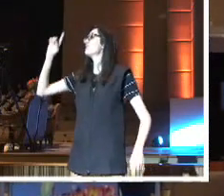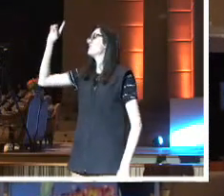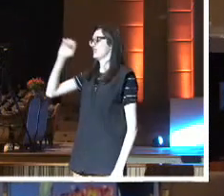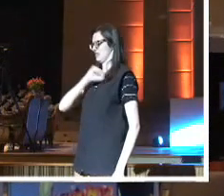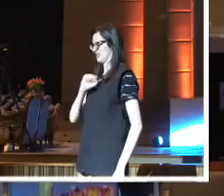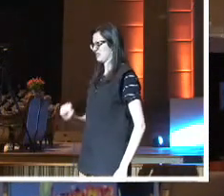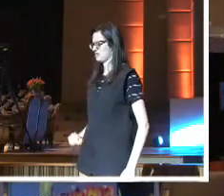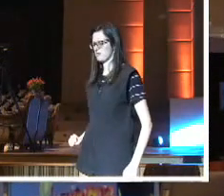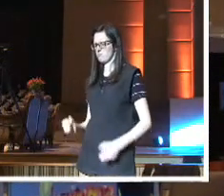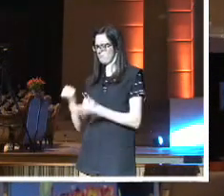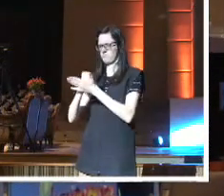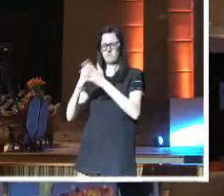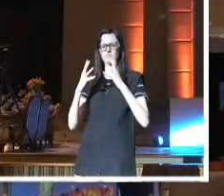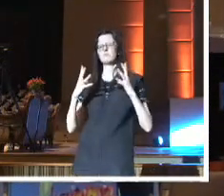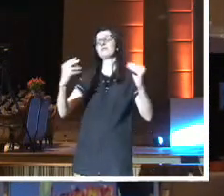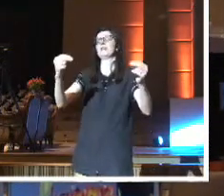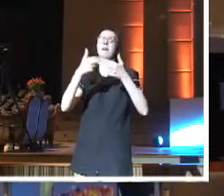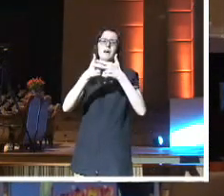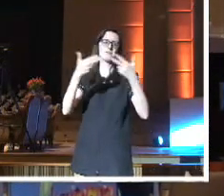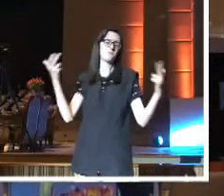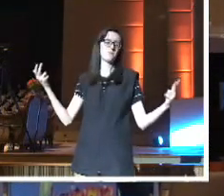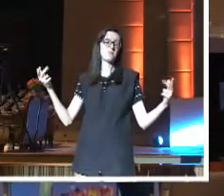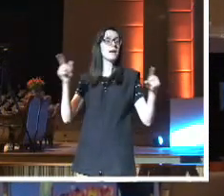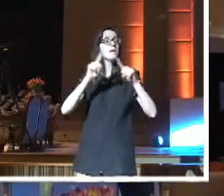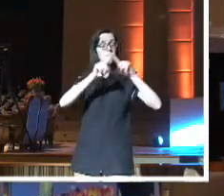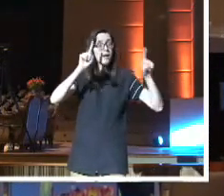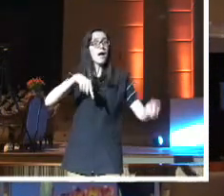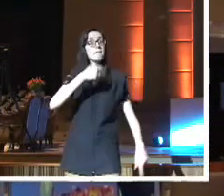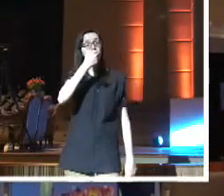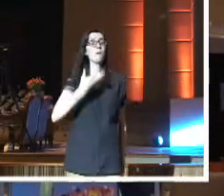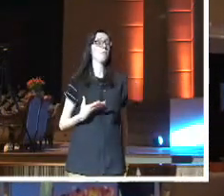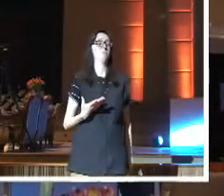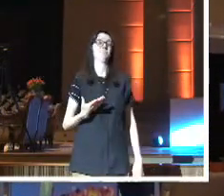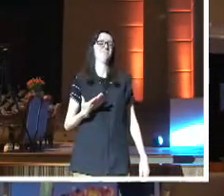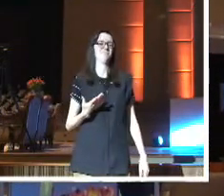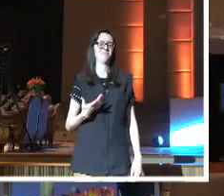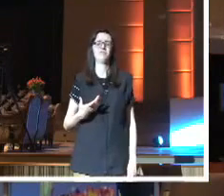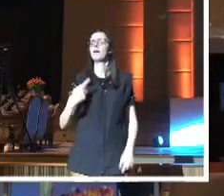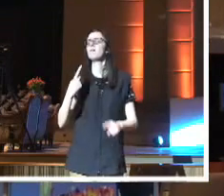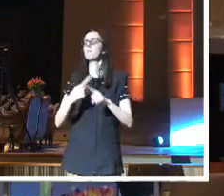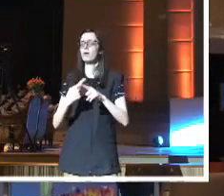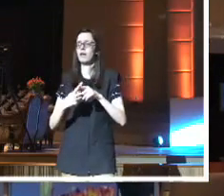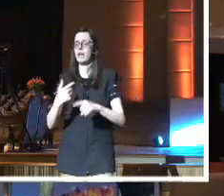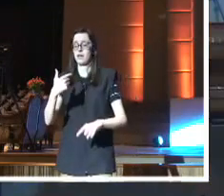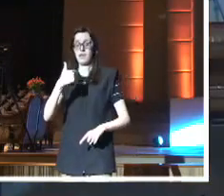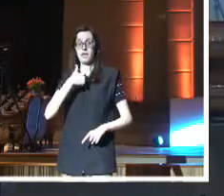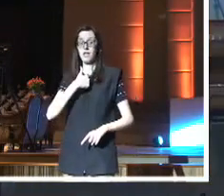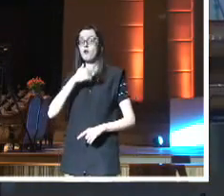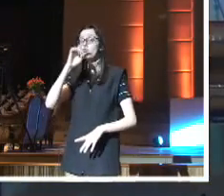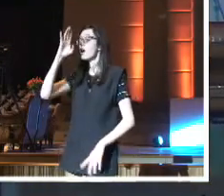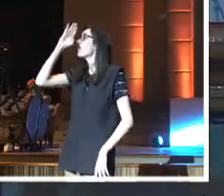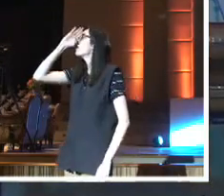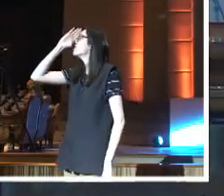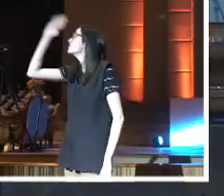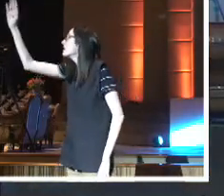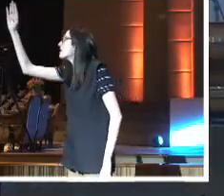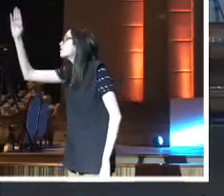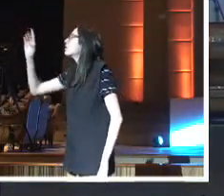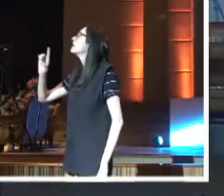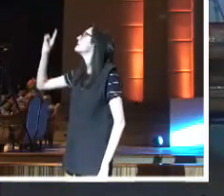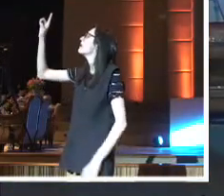destas coisas. E sabe, queridos, é tão gostoso isso, porque eu me reporto a quem é